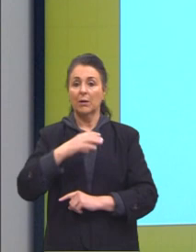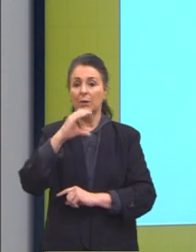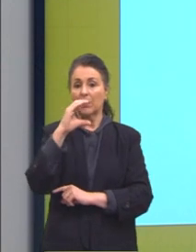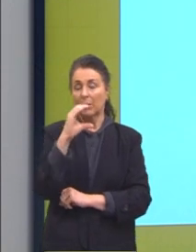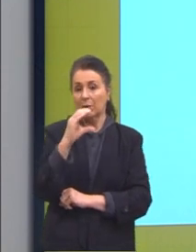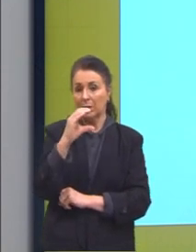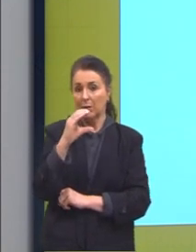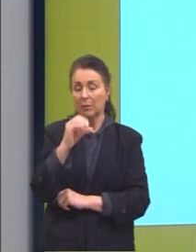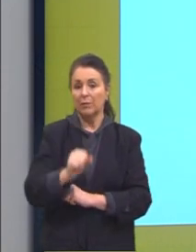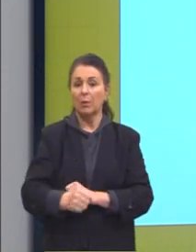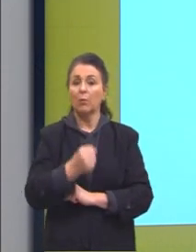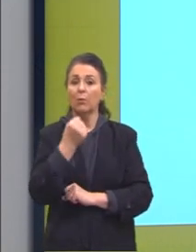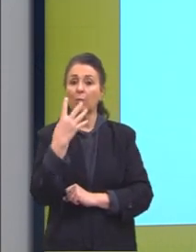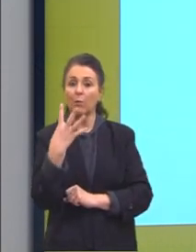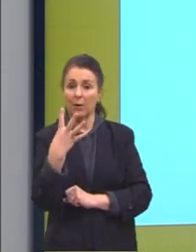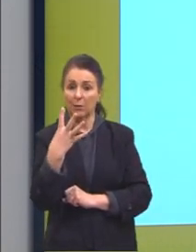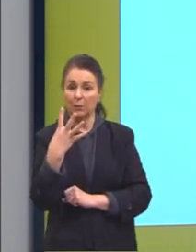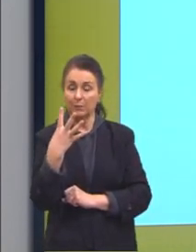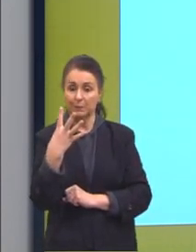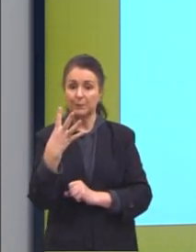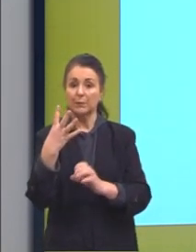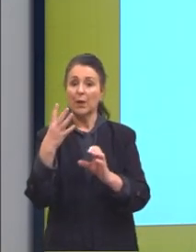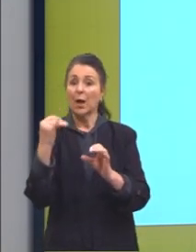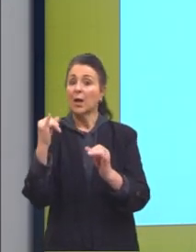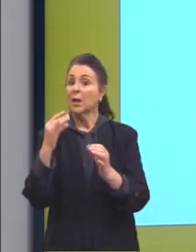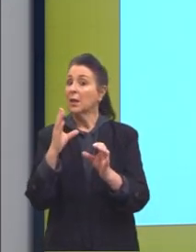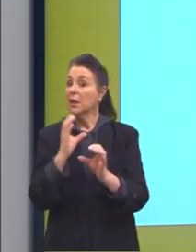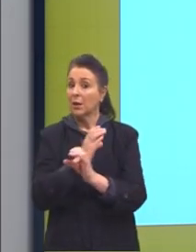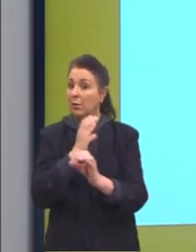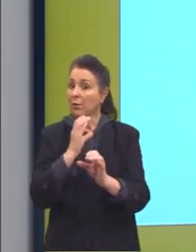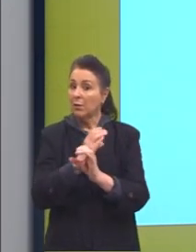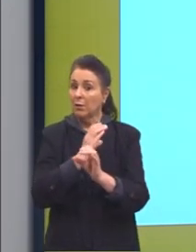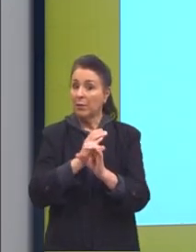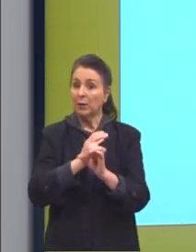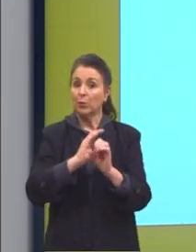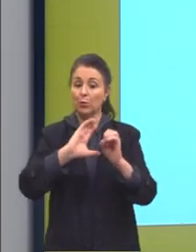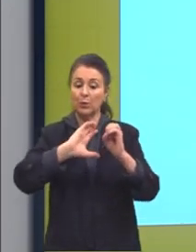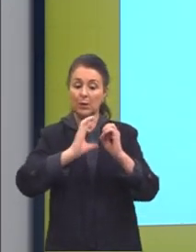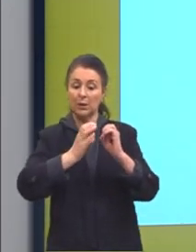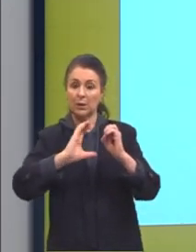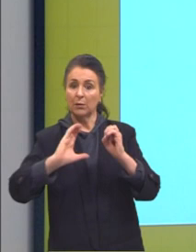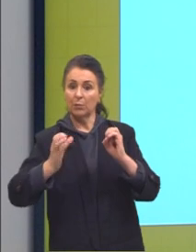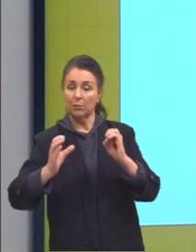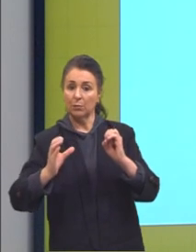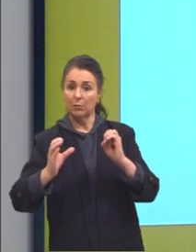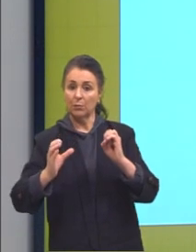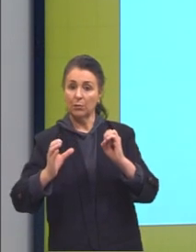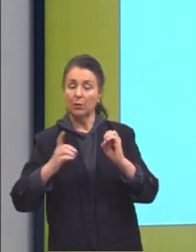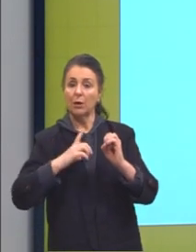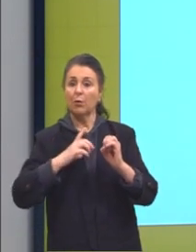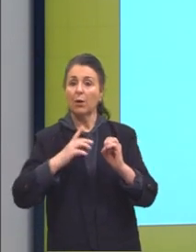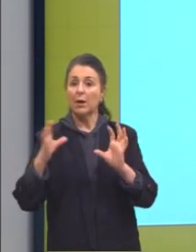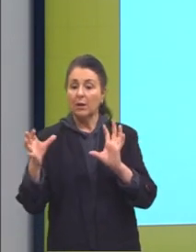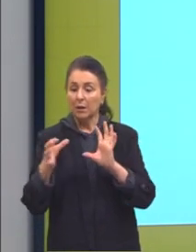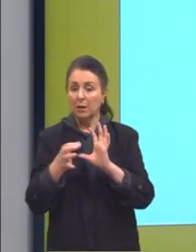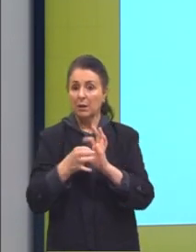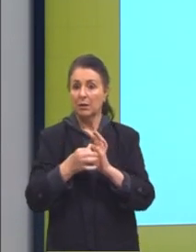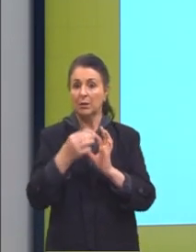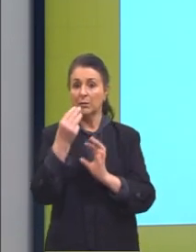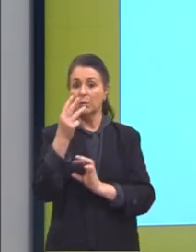carbono ele vai ficar com quatro orbitais incompletos no seu segundo nível né disponível para formar as quatro ligações